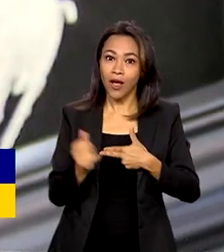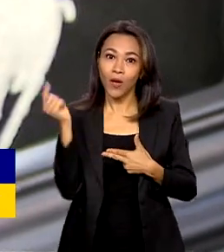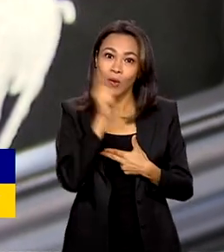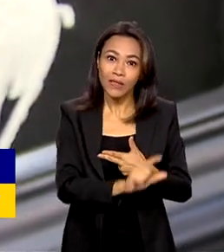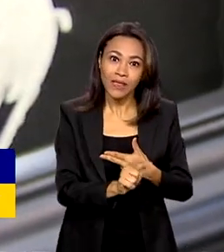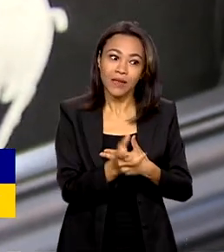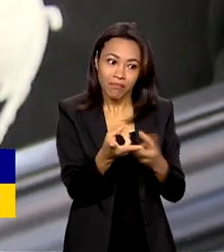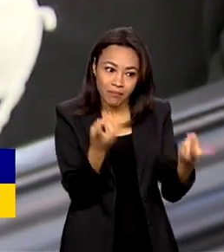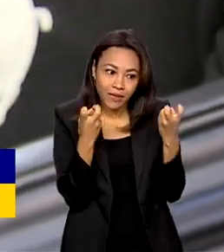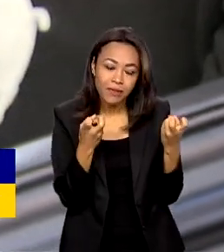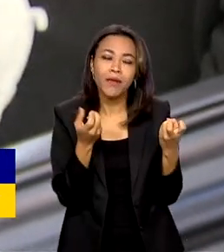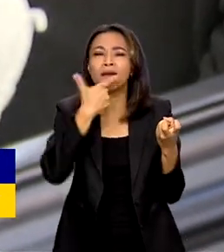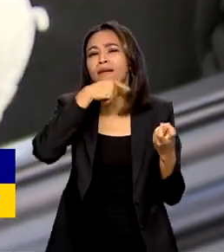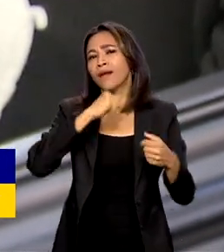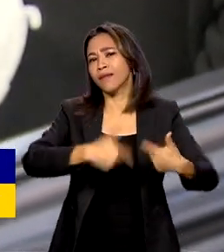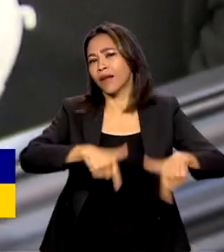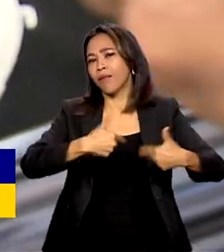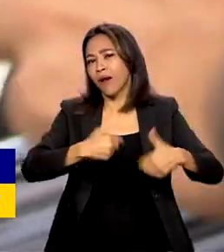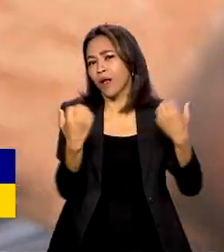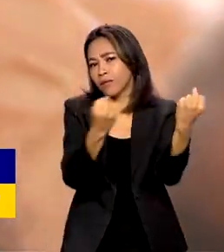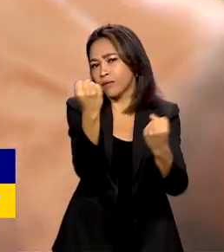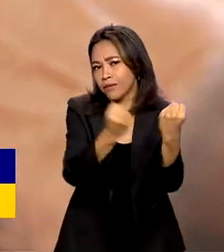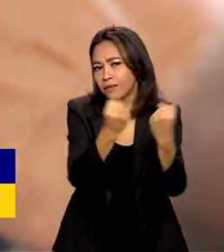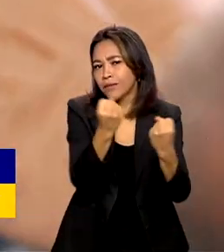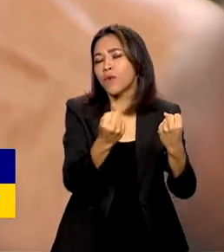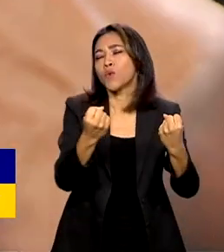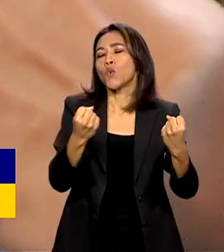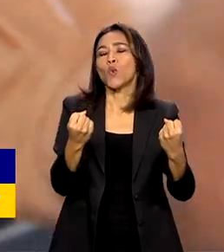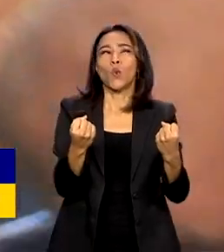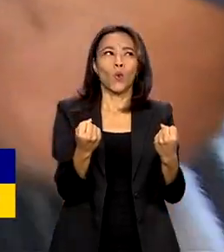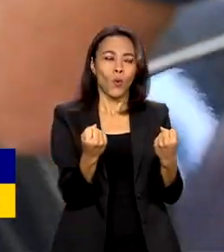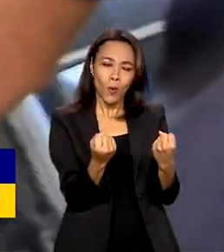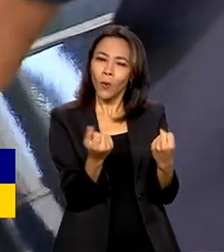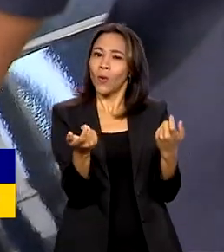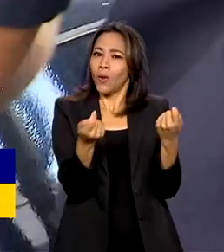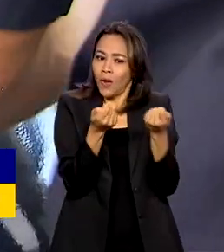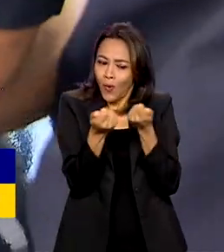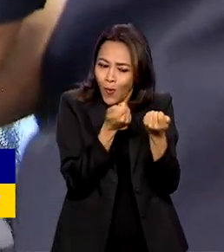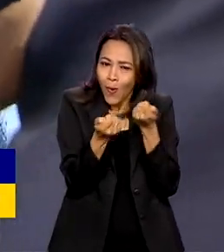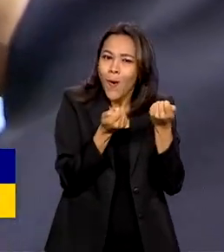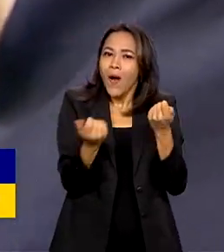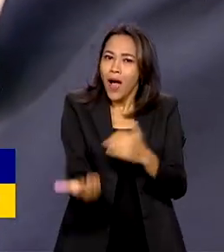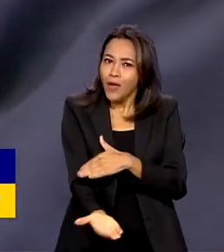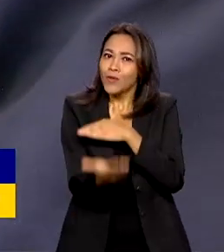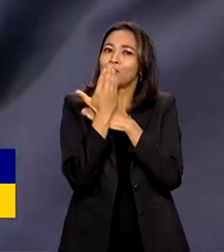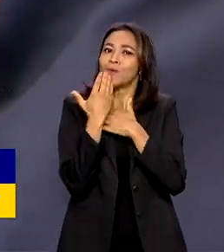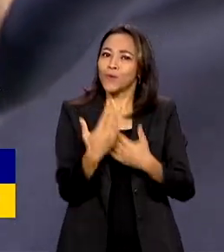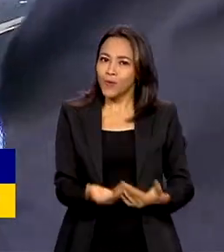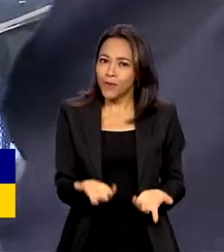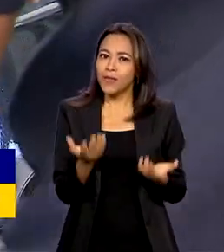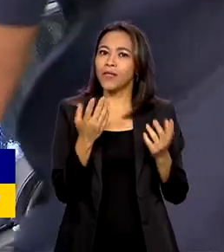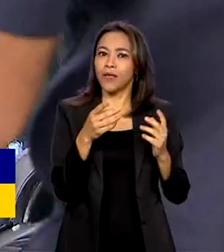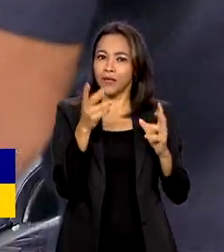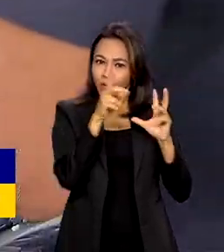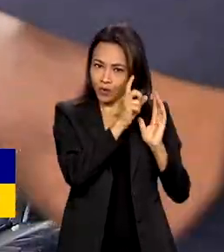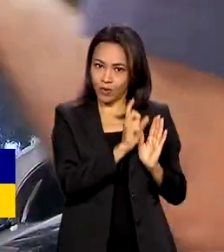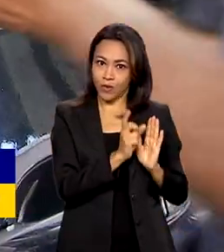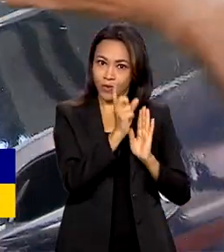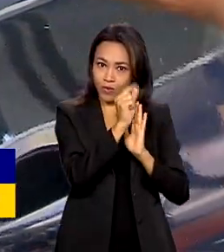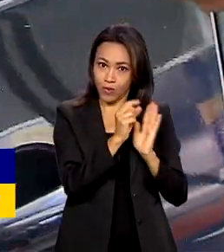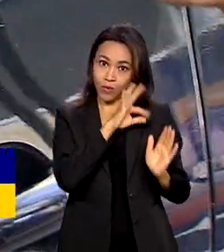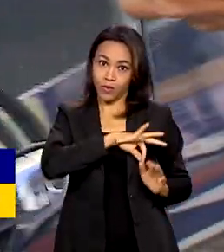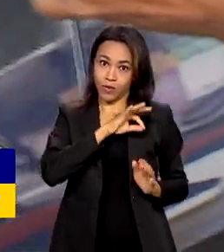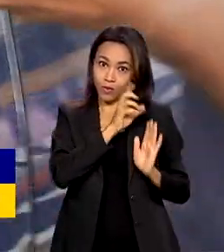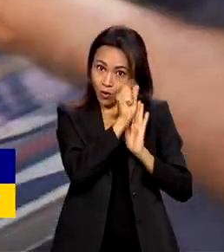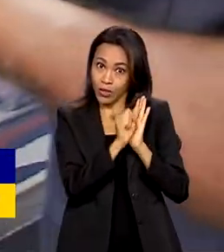com transporte, a economia vai fazer ainda mais diferença no orçamento. Como é o caso do Daniel,